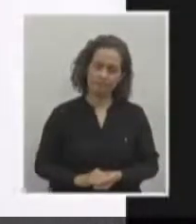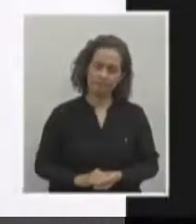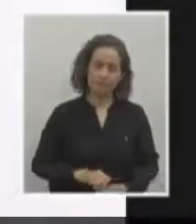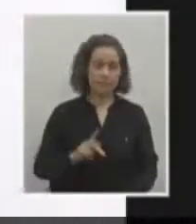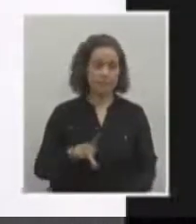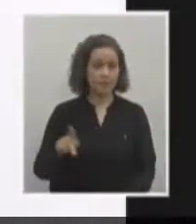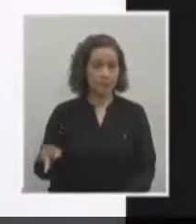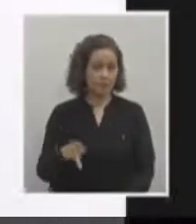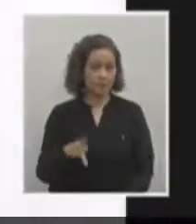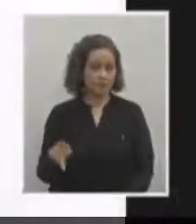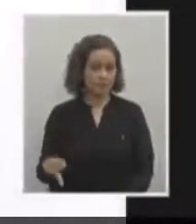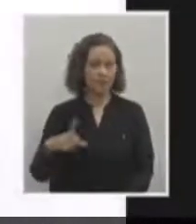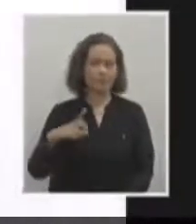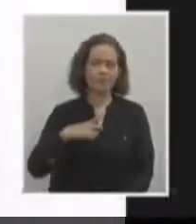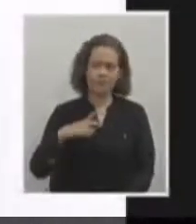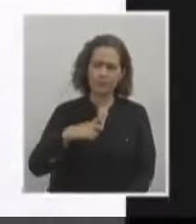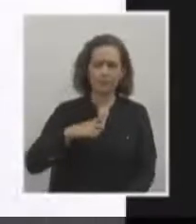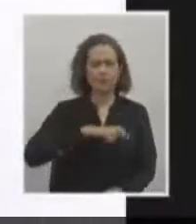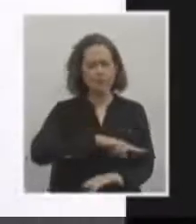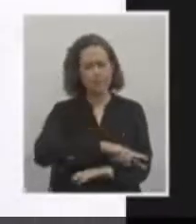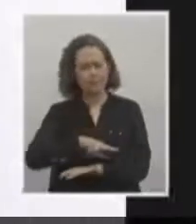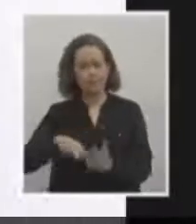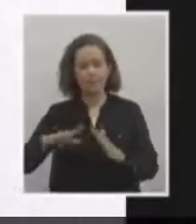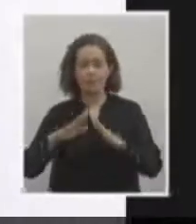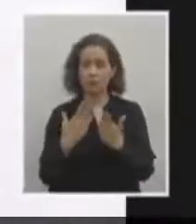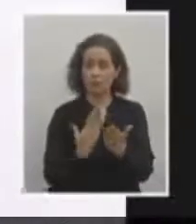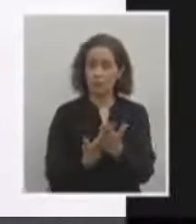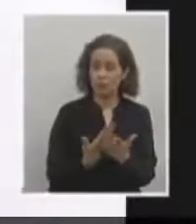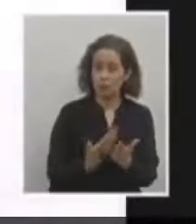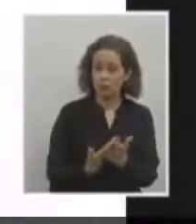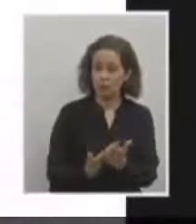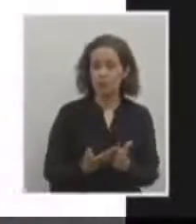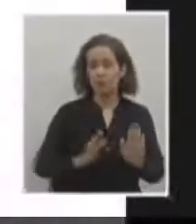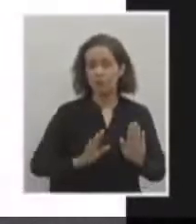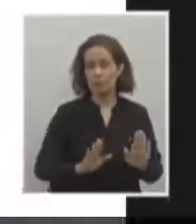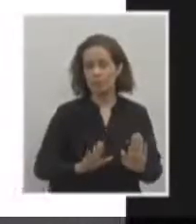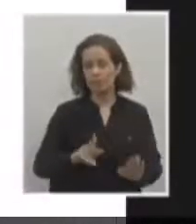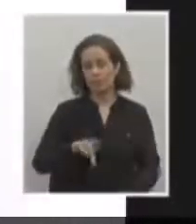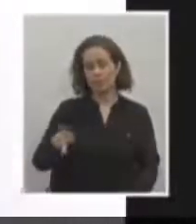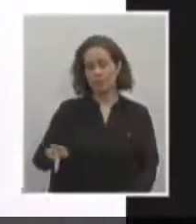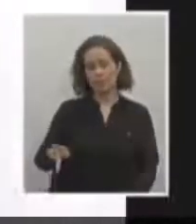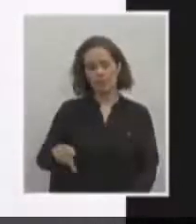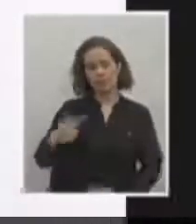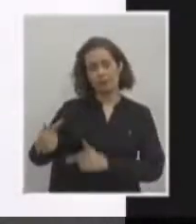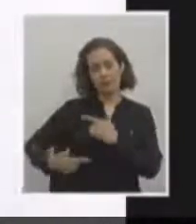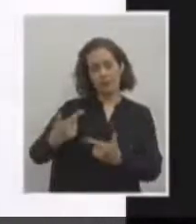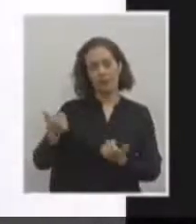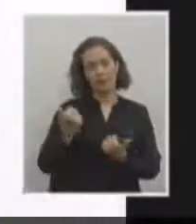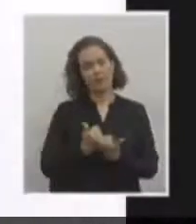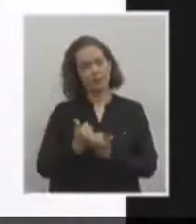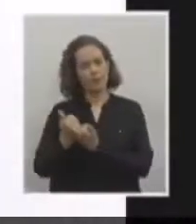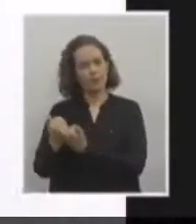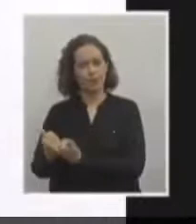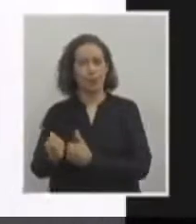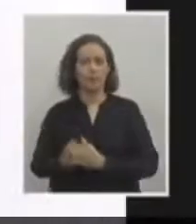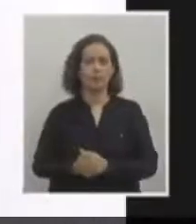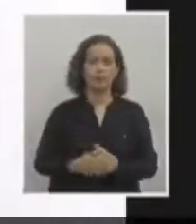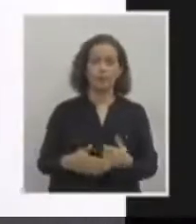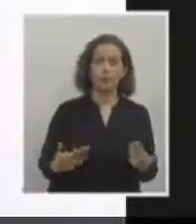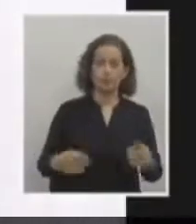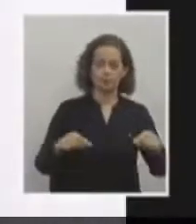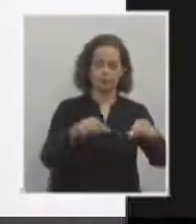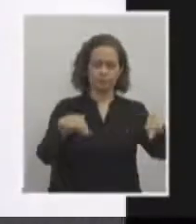escolas regulares, atuando como professor de apoio. Os professores de sala de recurso, eles fizeram